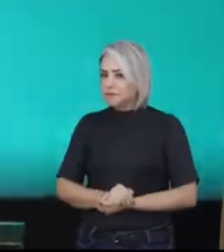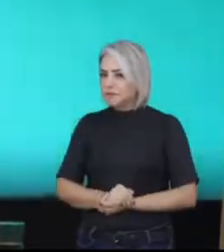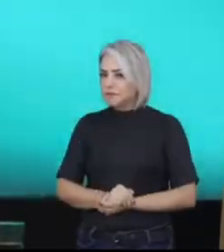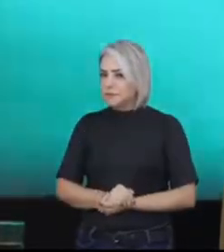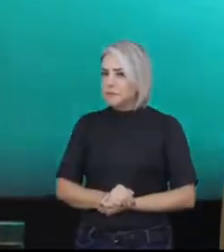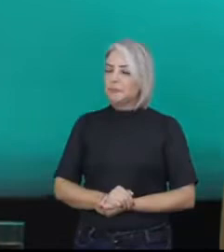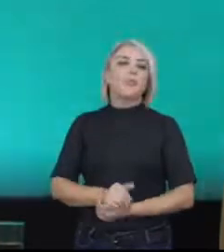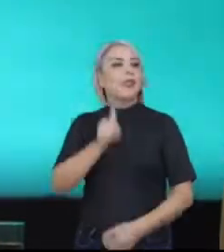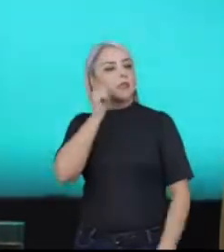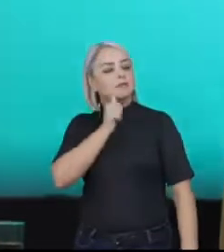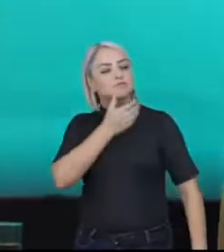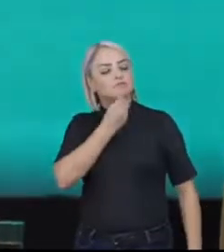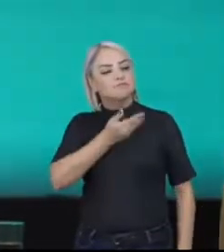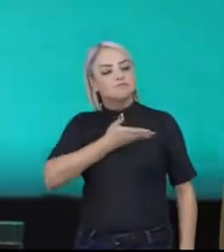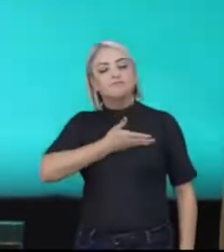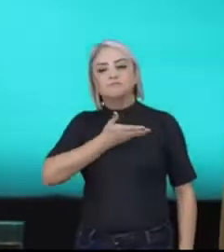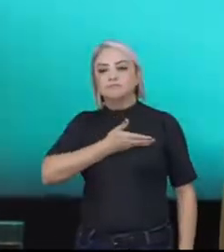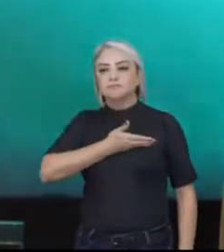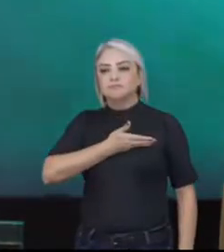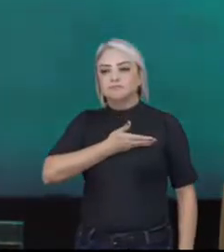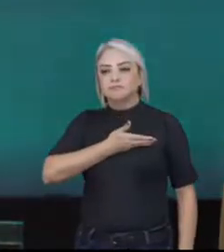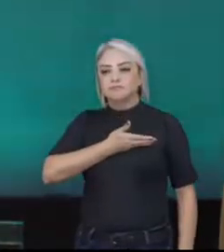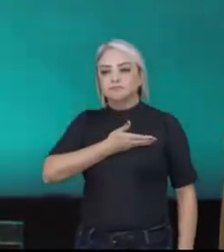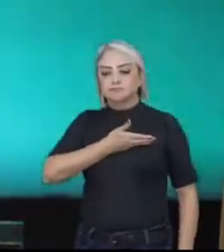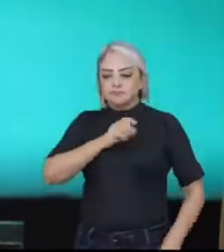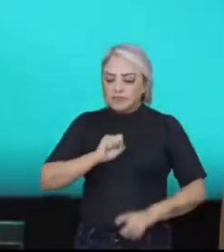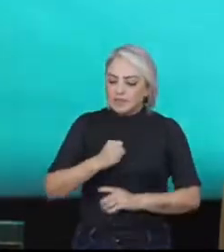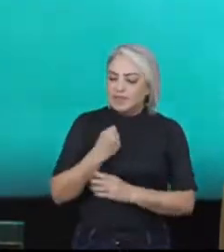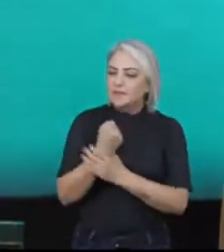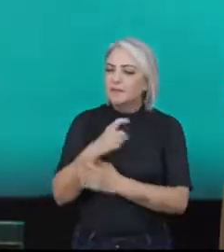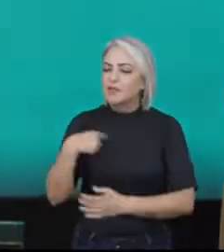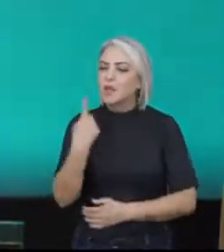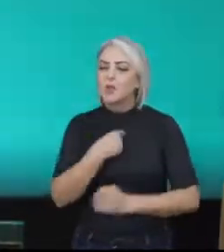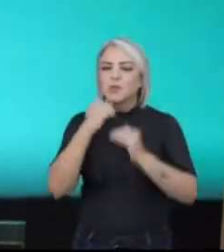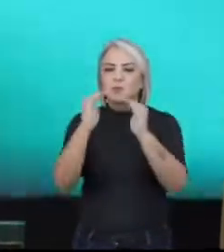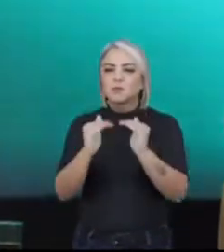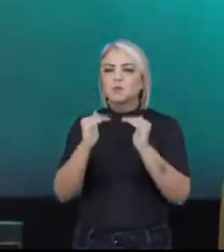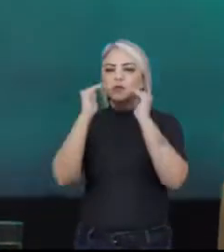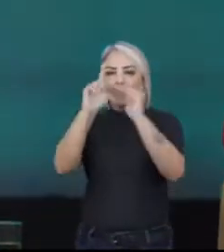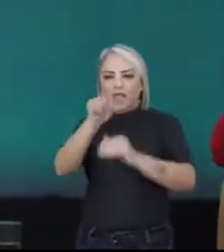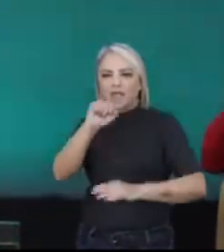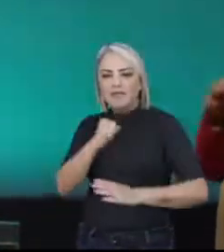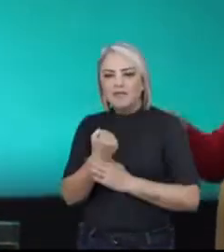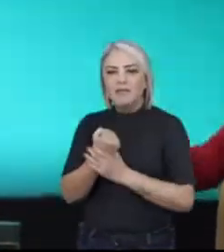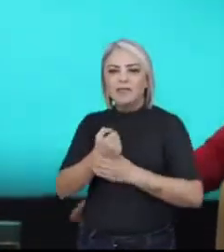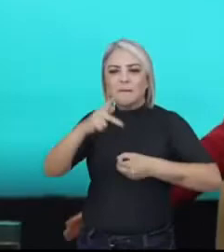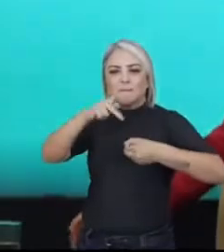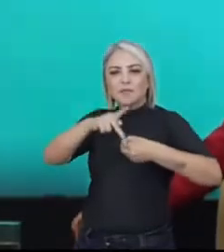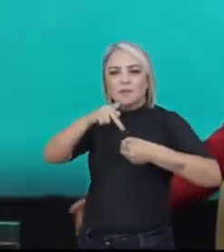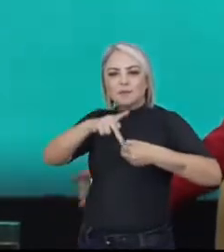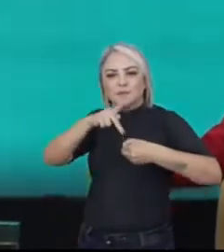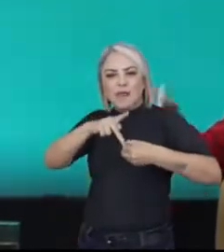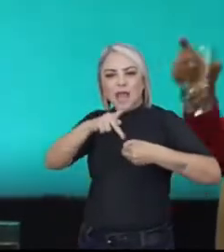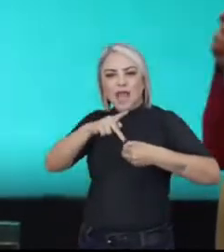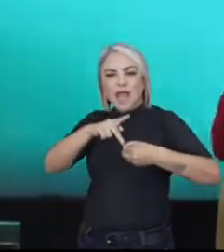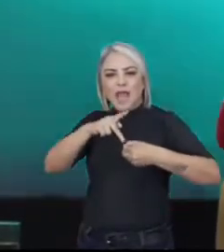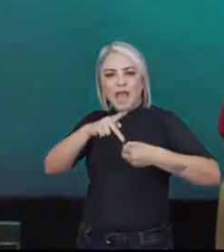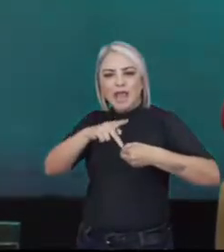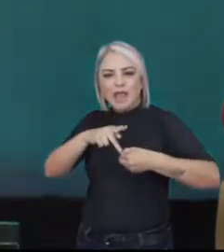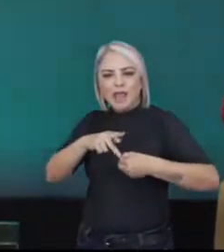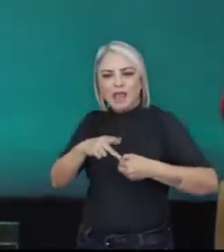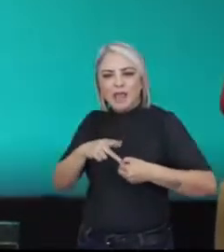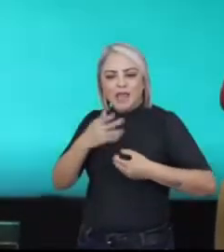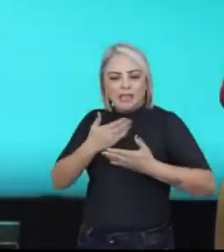amigas, defender nossa soberania é defender a Petrobras, que vem sendo desmantelada